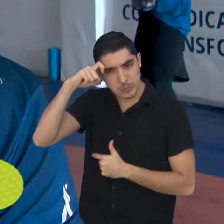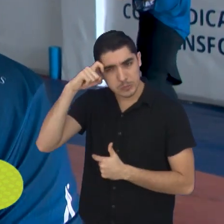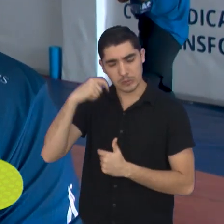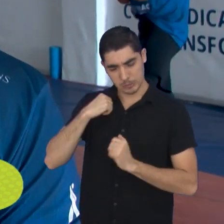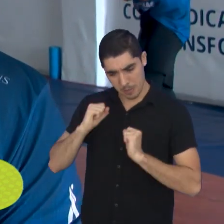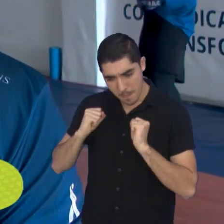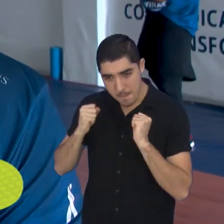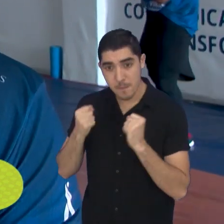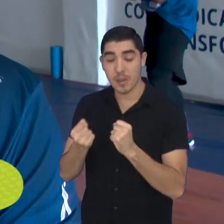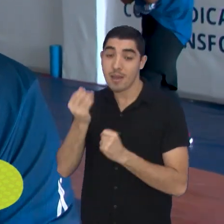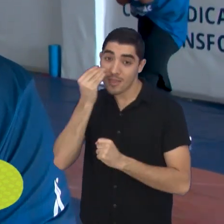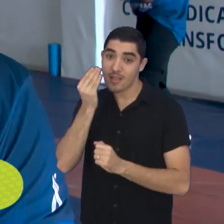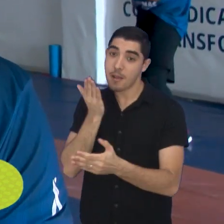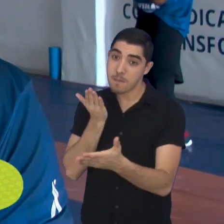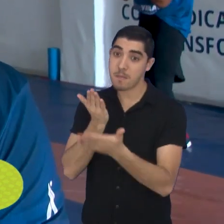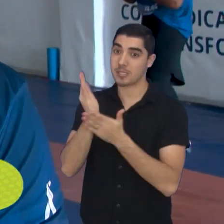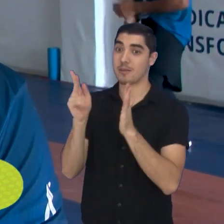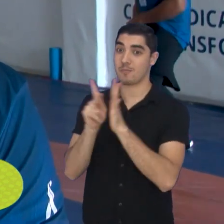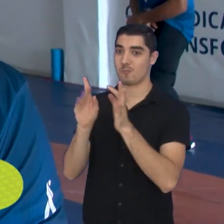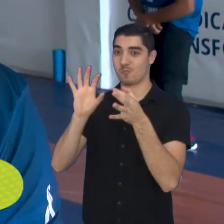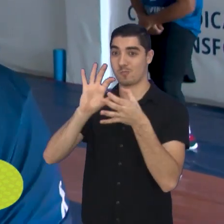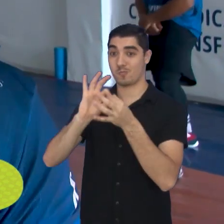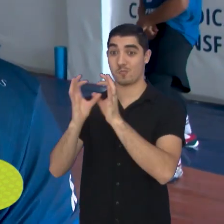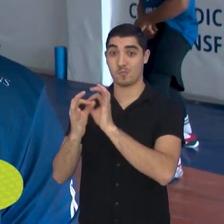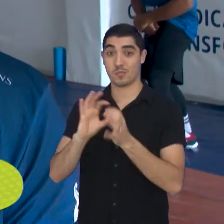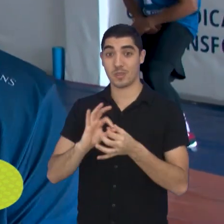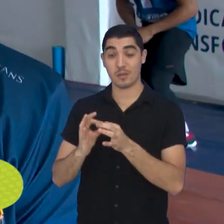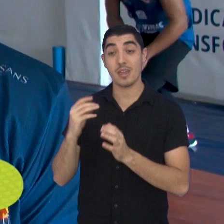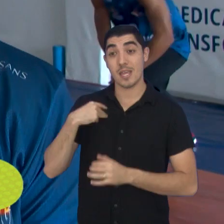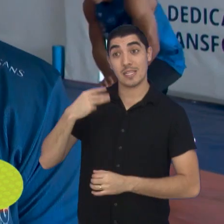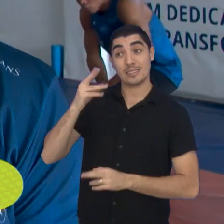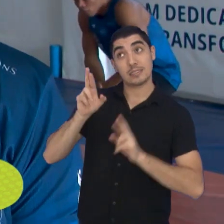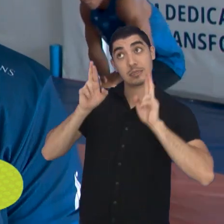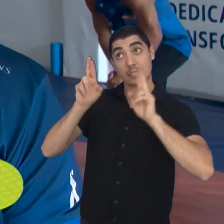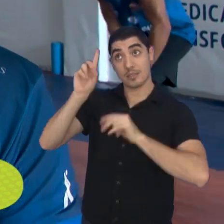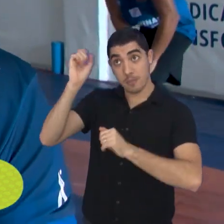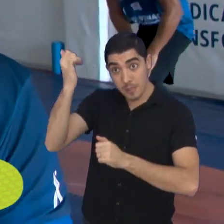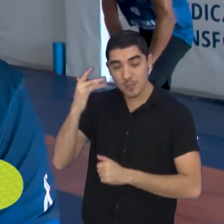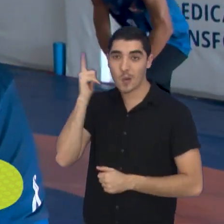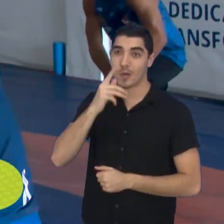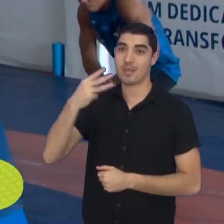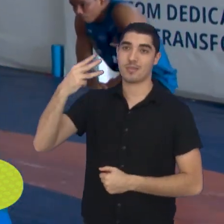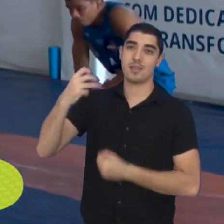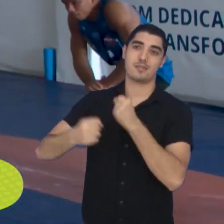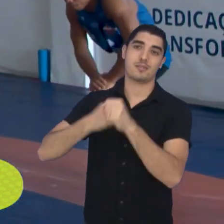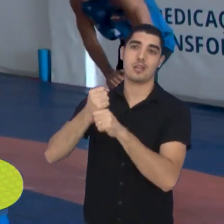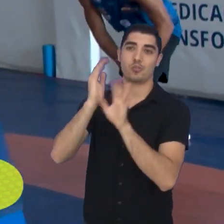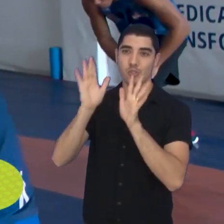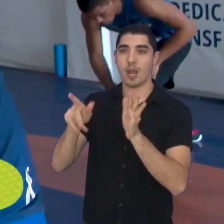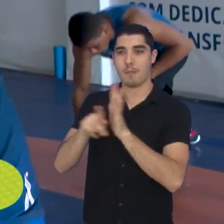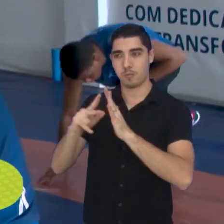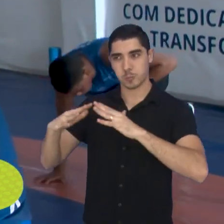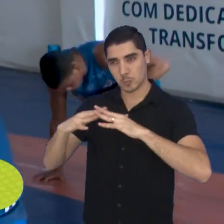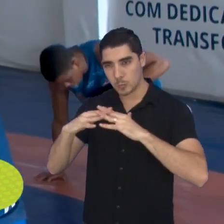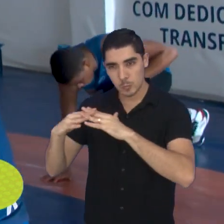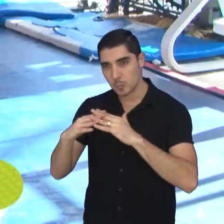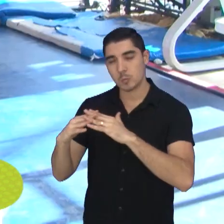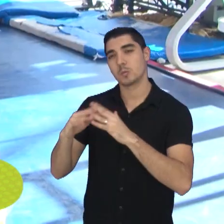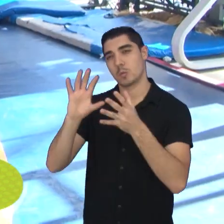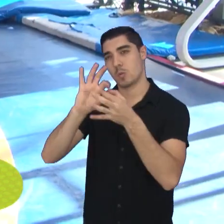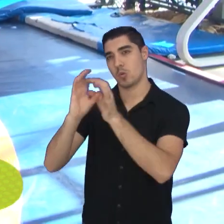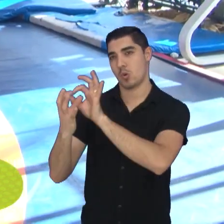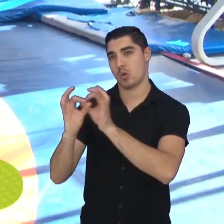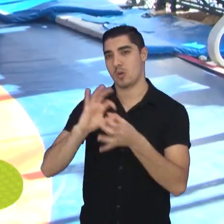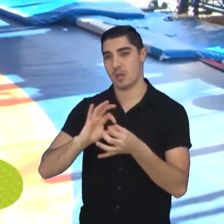vamos lá, atrás dessa vaga olímpica aí, se Deus quiser. Minha terceira edição olímpica aí competindo, né? E nesse um mês aí, né, praticamente um